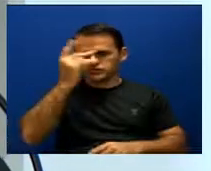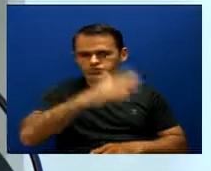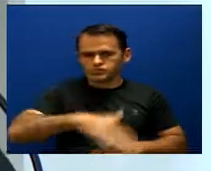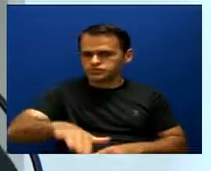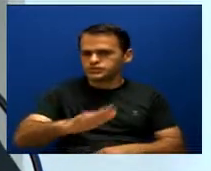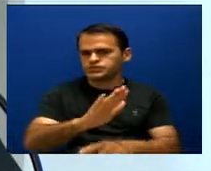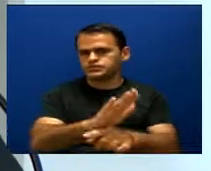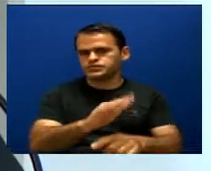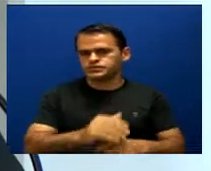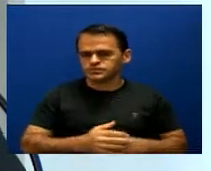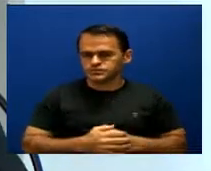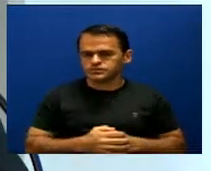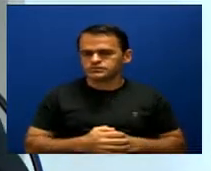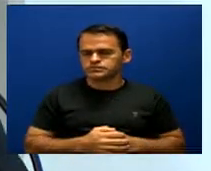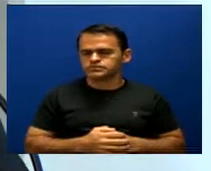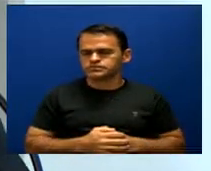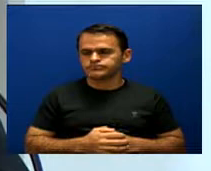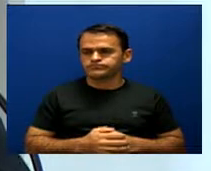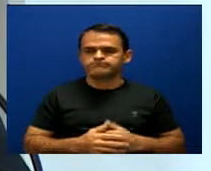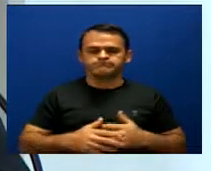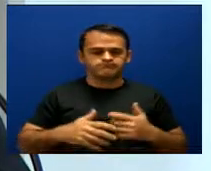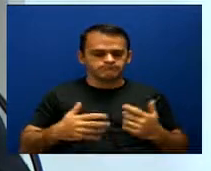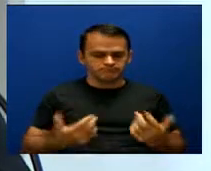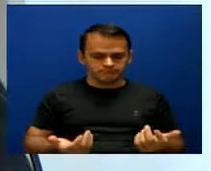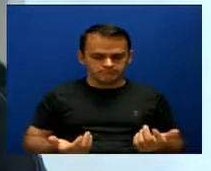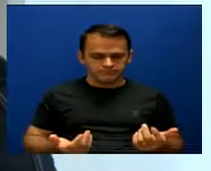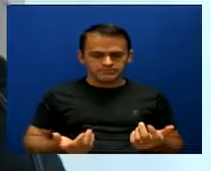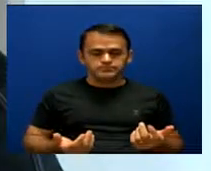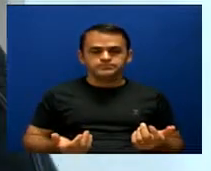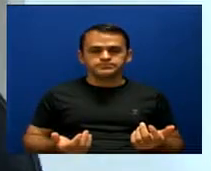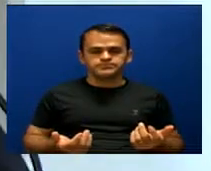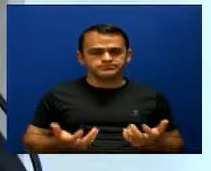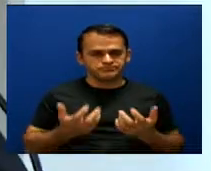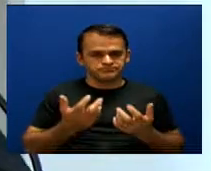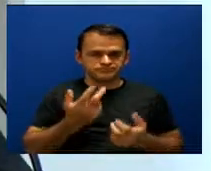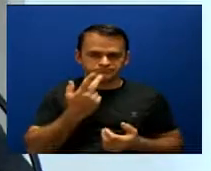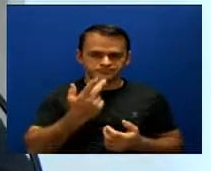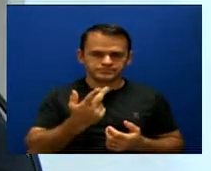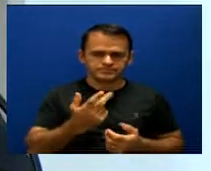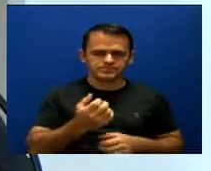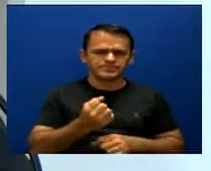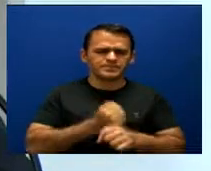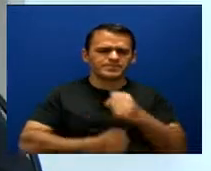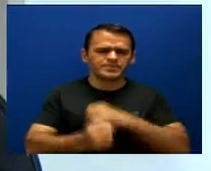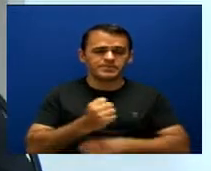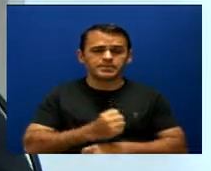sofre. E, por fim, eu quero dizer que há 22 anos